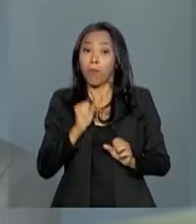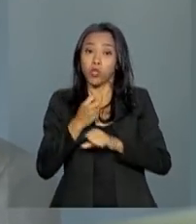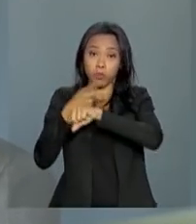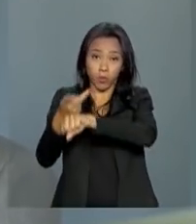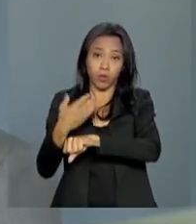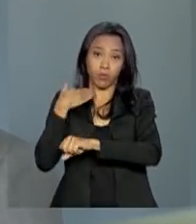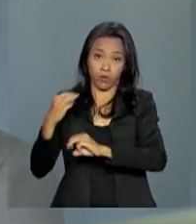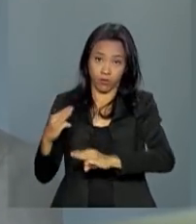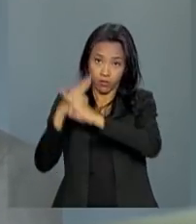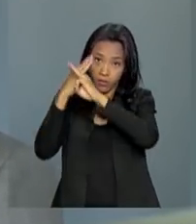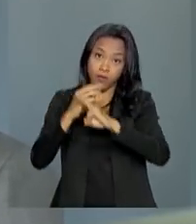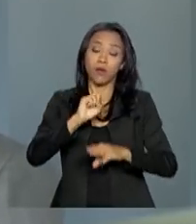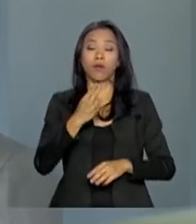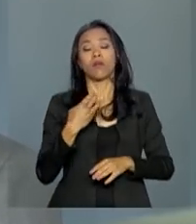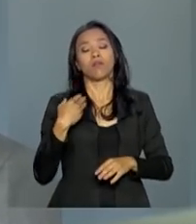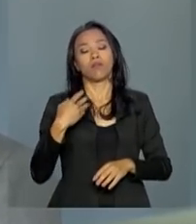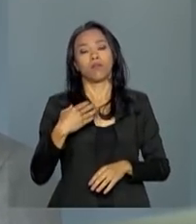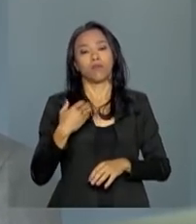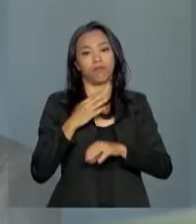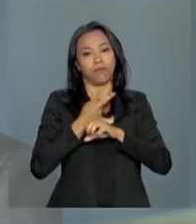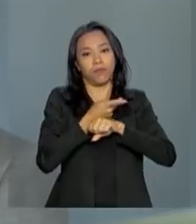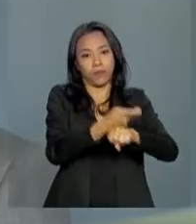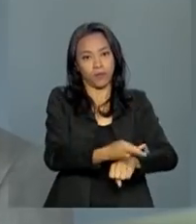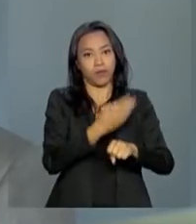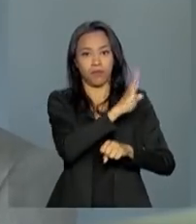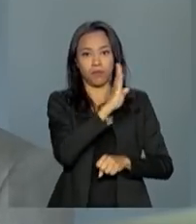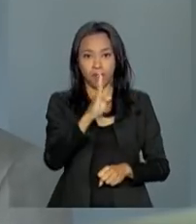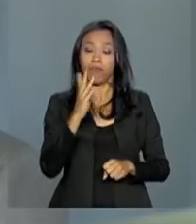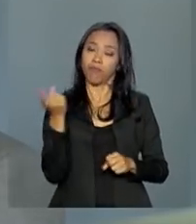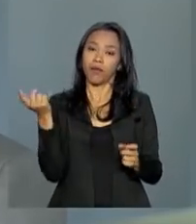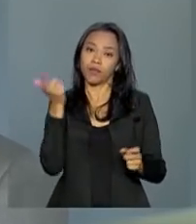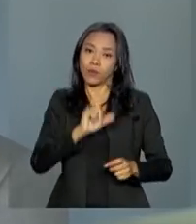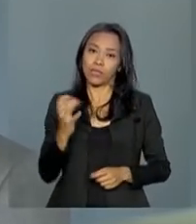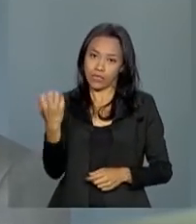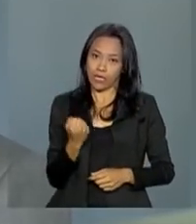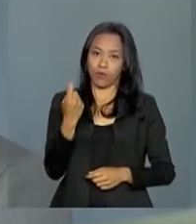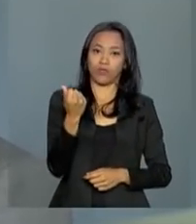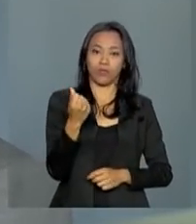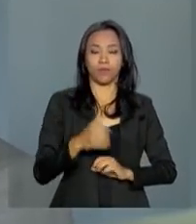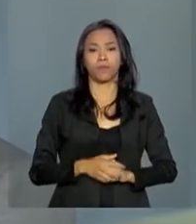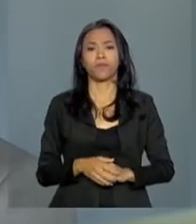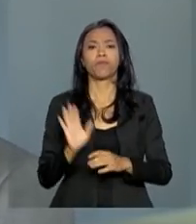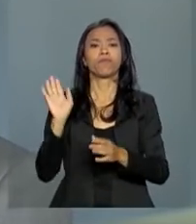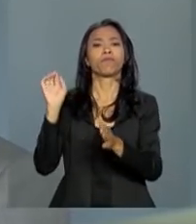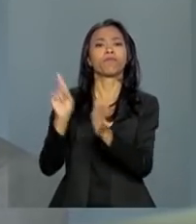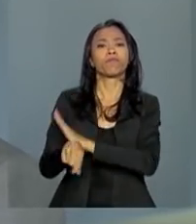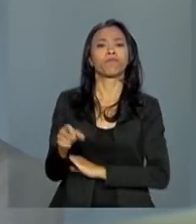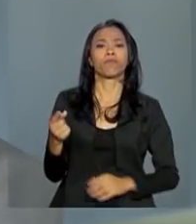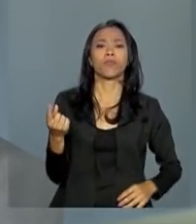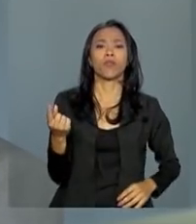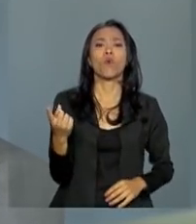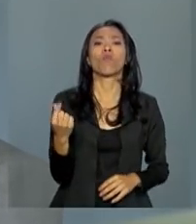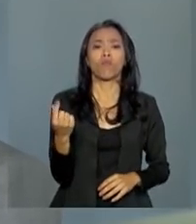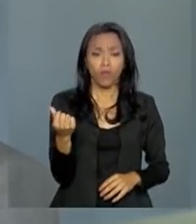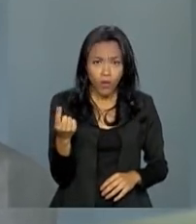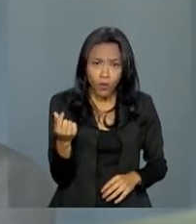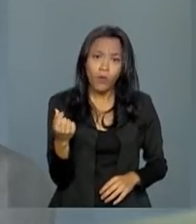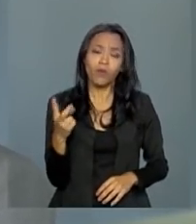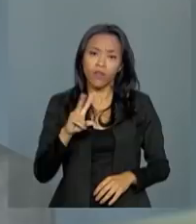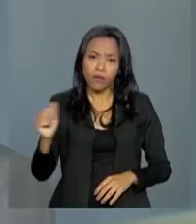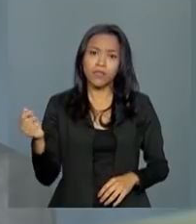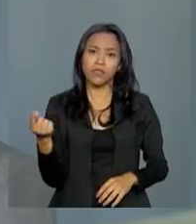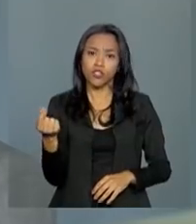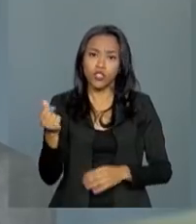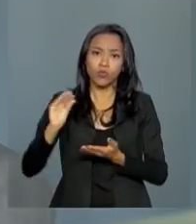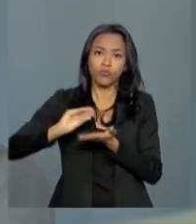do banco do brasil para esse realizar o seu saque é nos bancos e qual é o valor que deve ser liberado nem qualquer